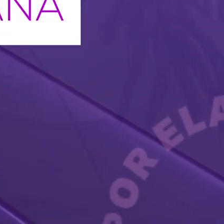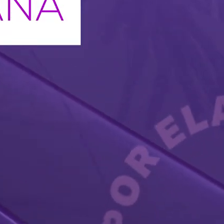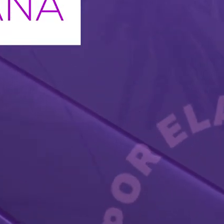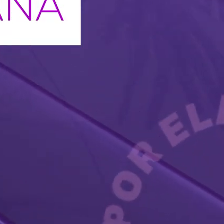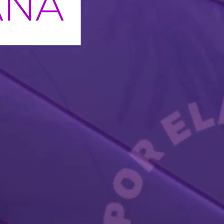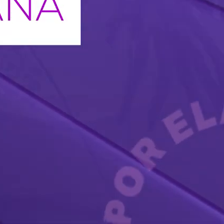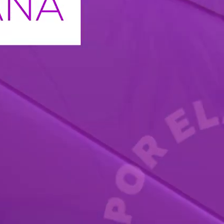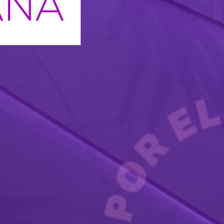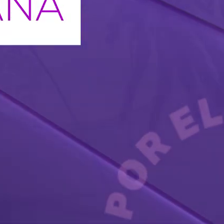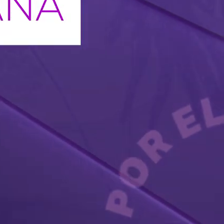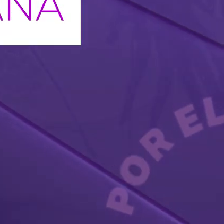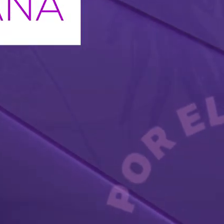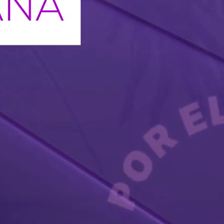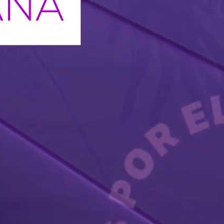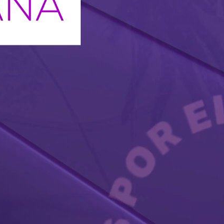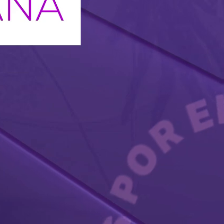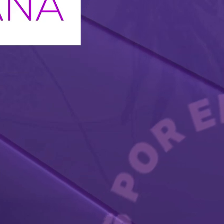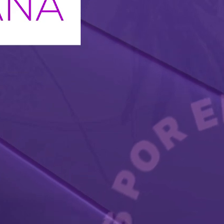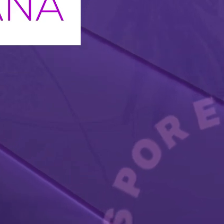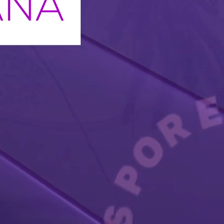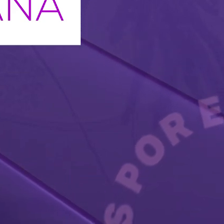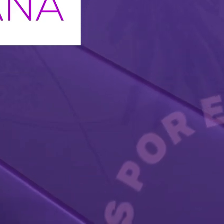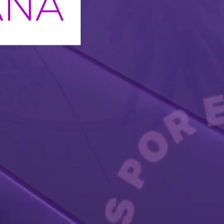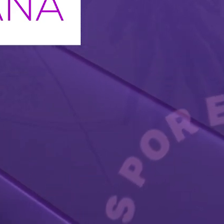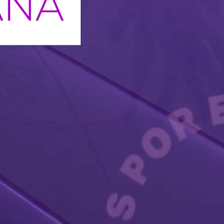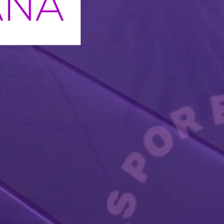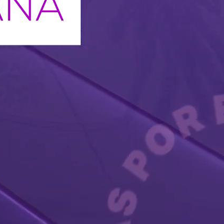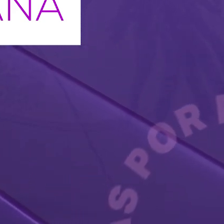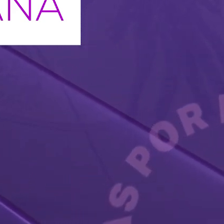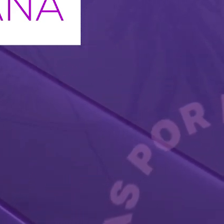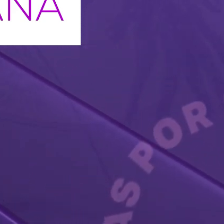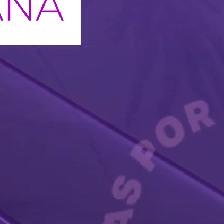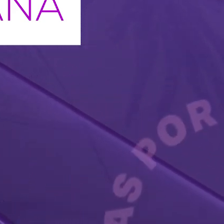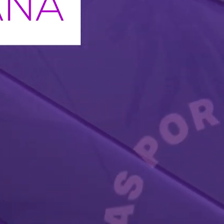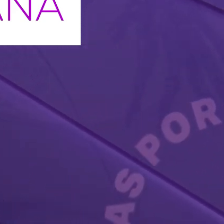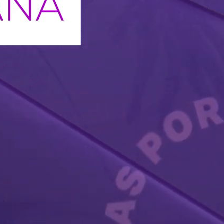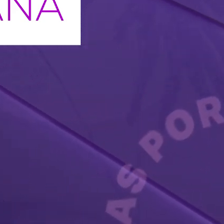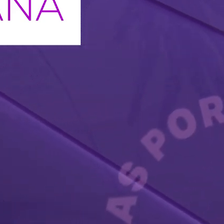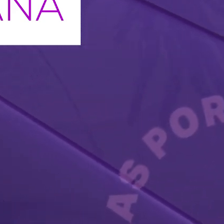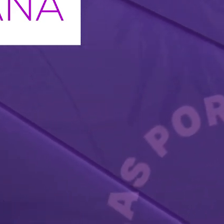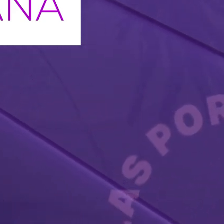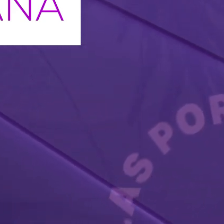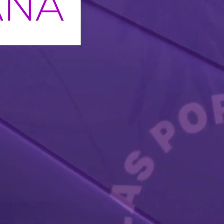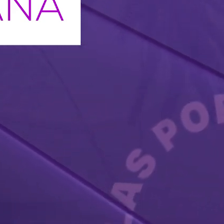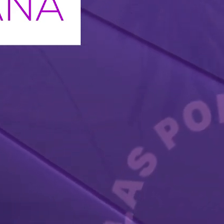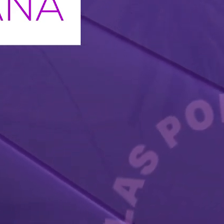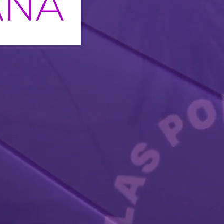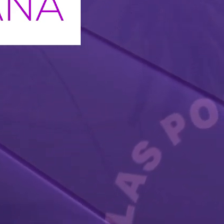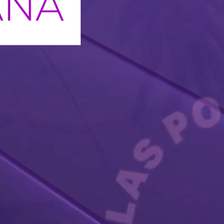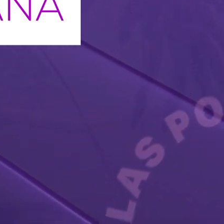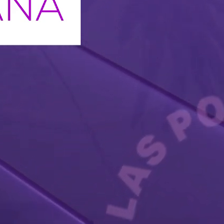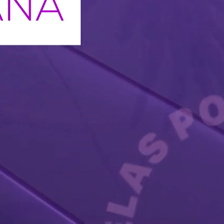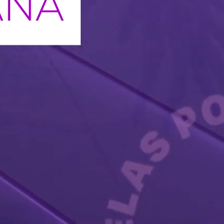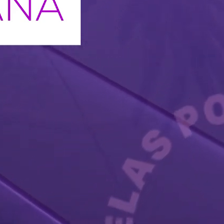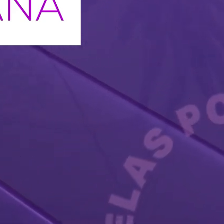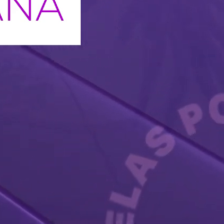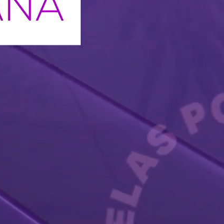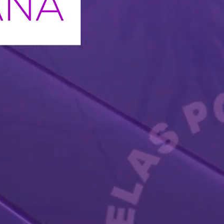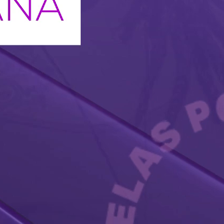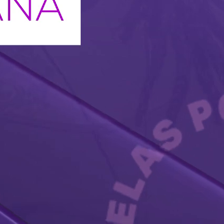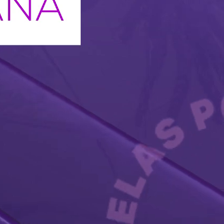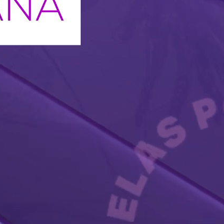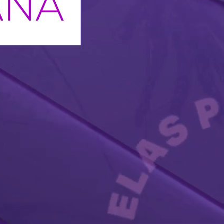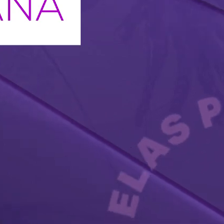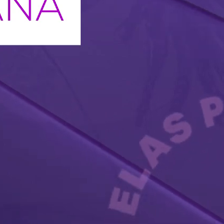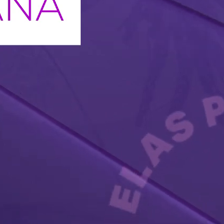Nesta semana, o Elas por Elas Formação apresentou o especial Julho das Pretas. No programa de hoje, trazemos um resumo com